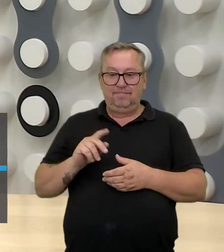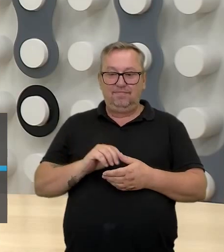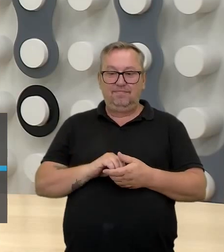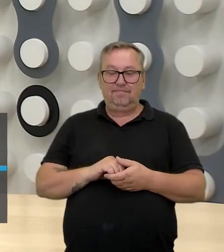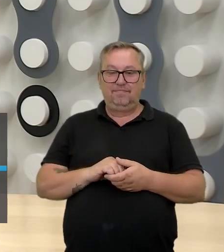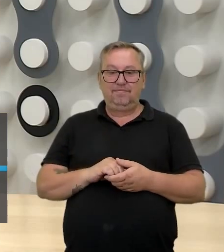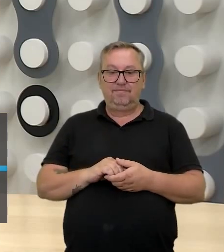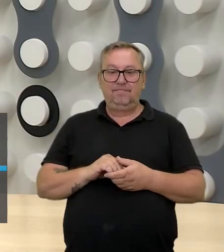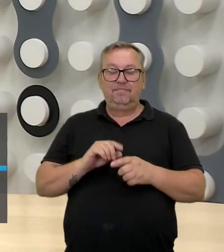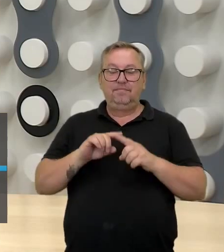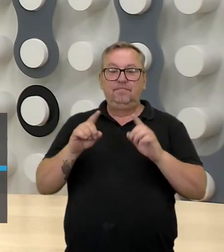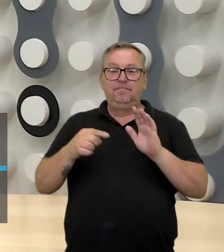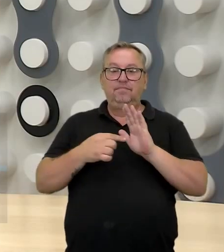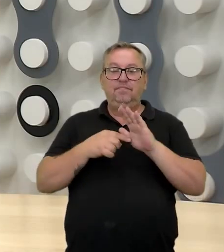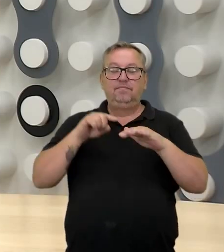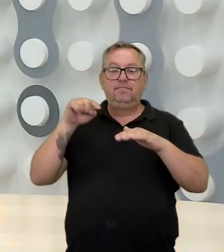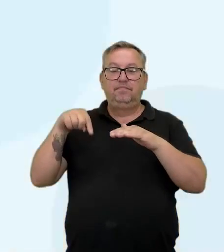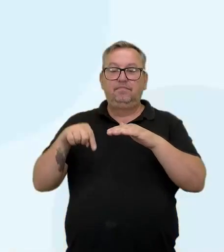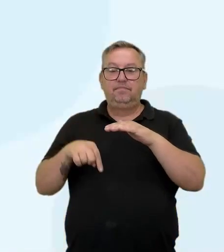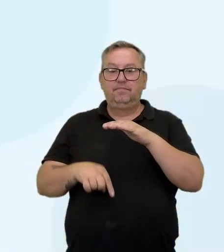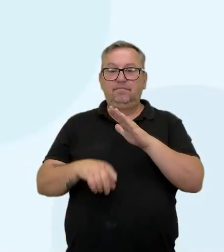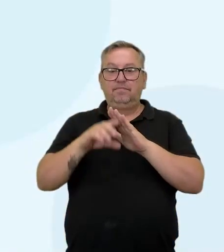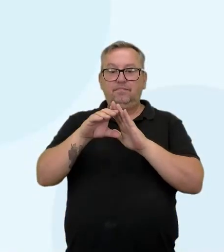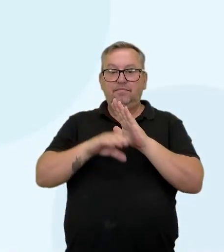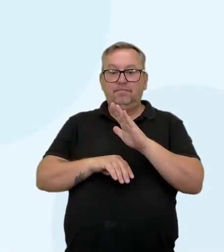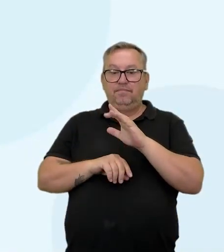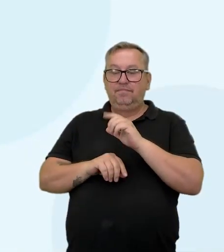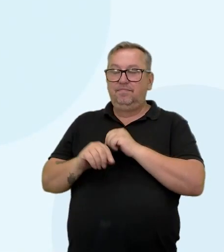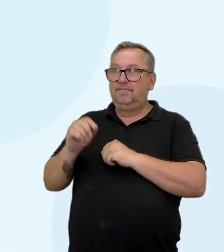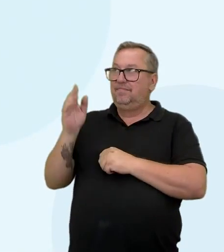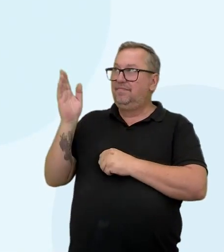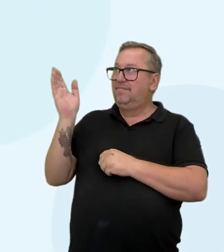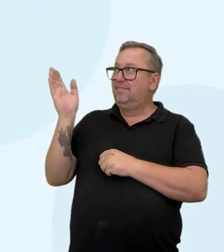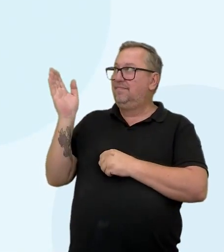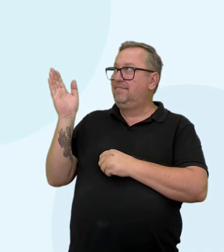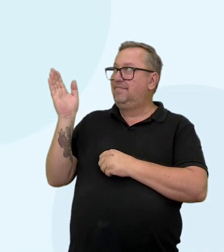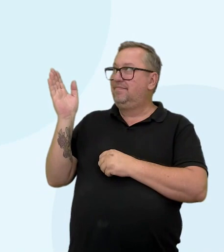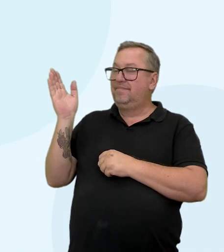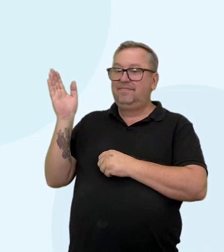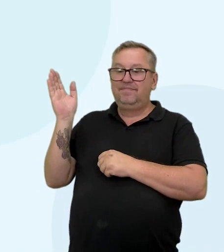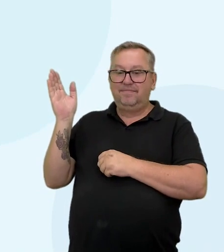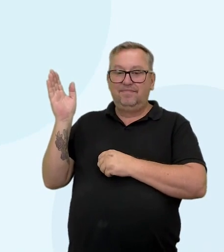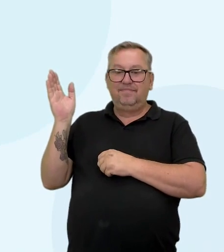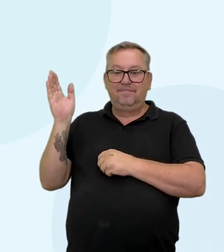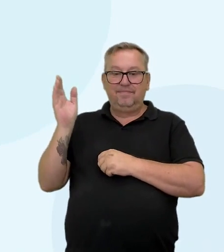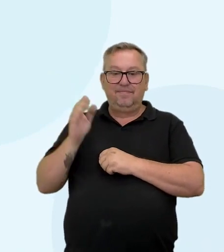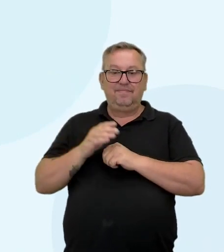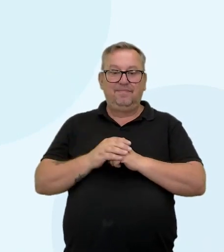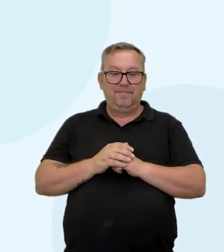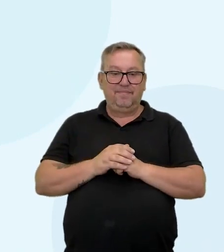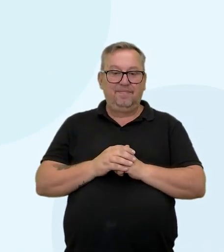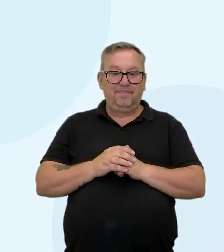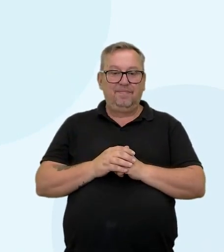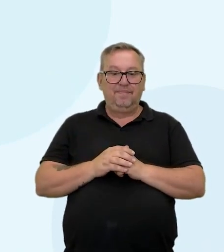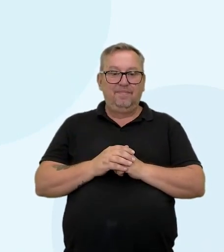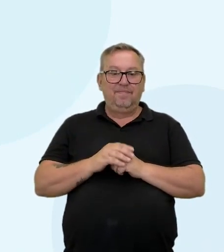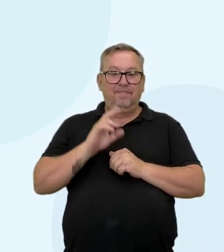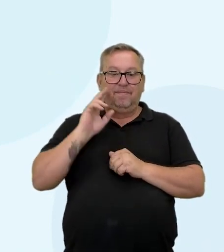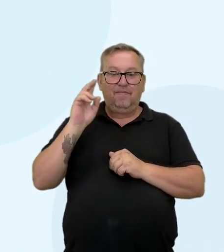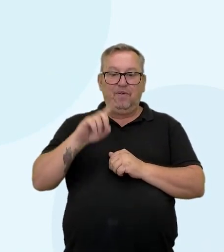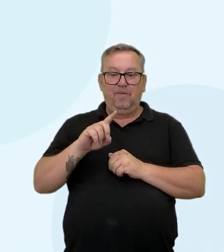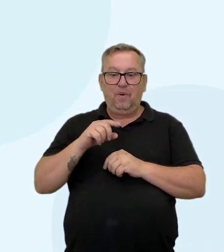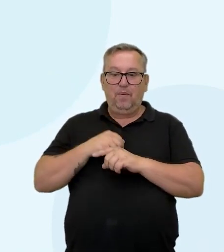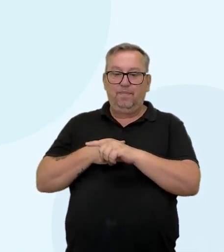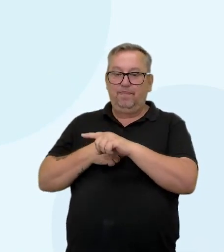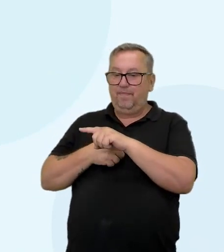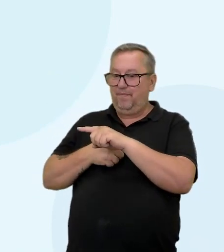para vocês aí os aprofundamentos curriculares, né? A gente trabalha especificamente o pensamento e a resolução de situações, problemas, aí indicado, né? Com